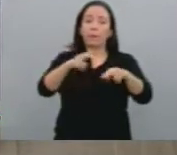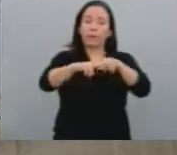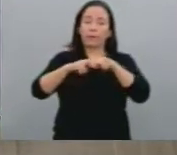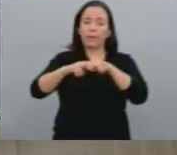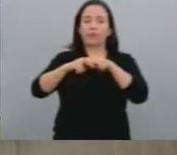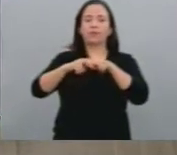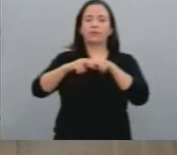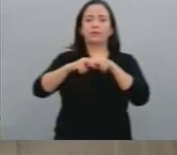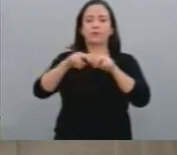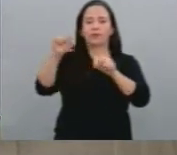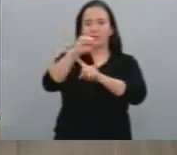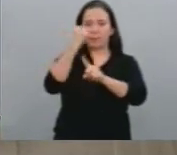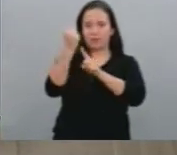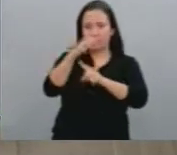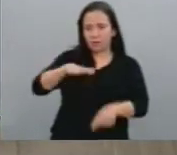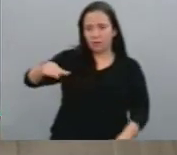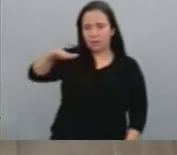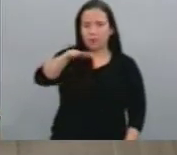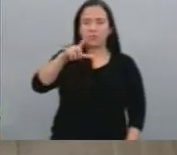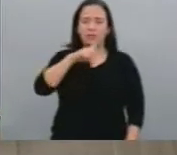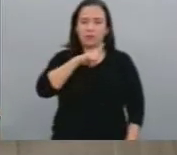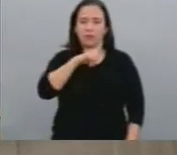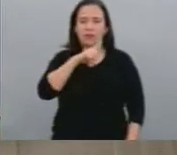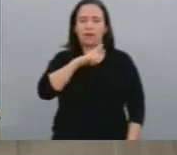numa situação de